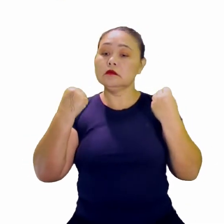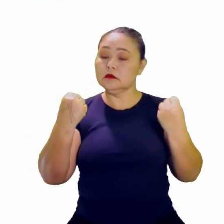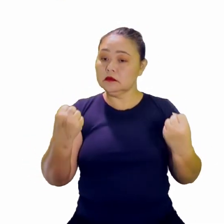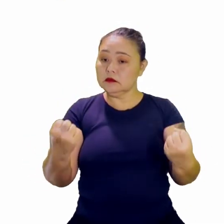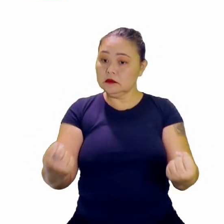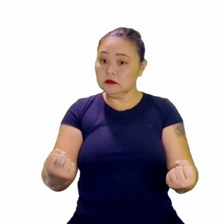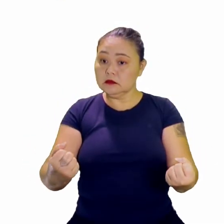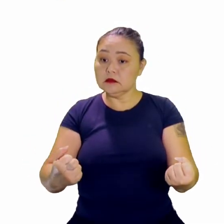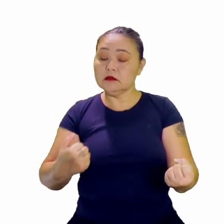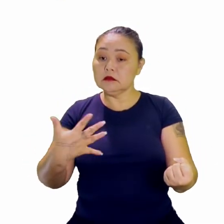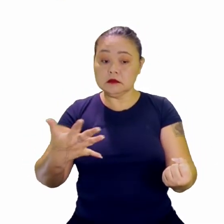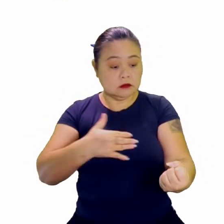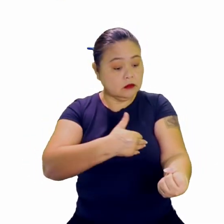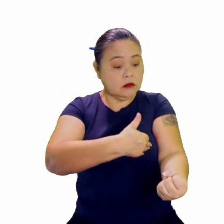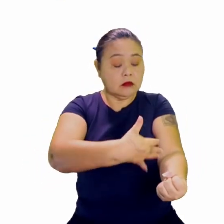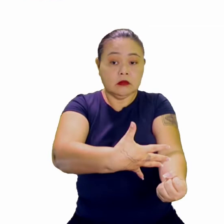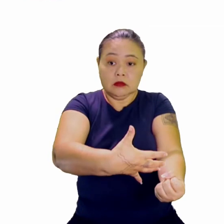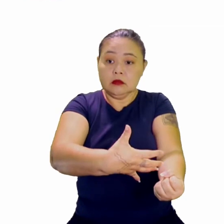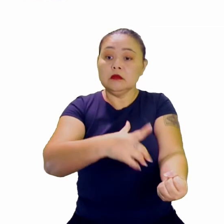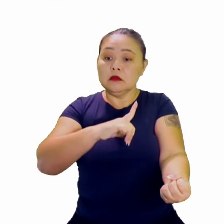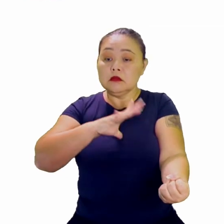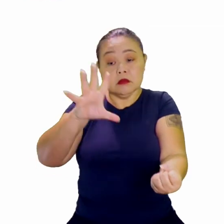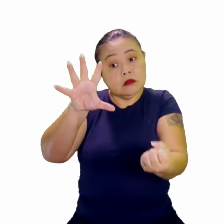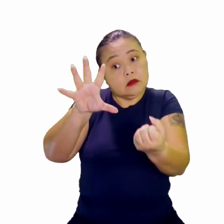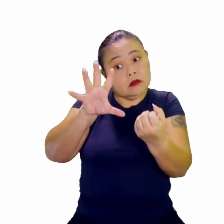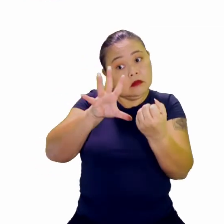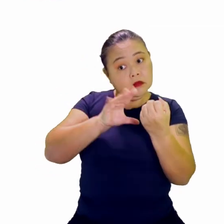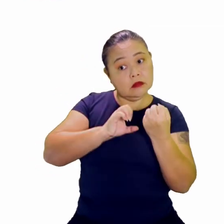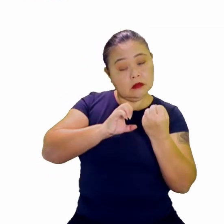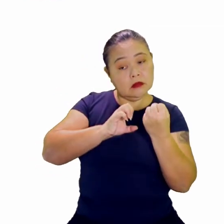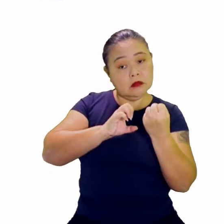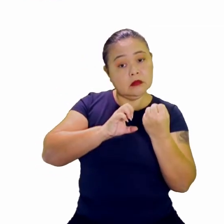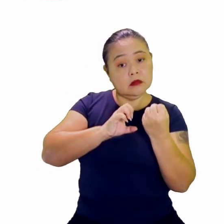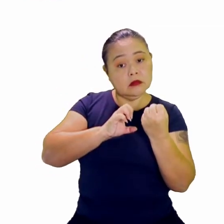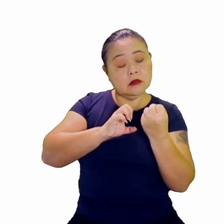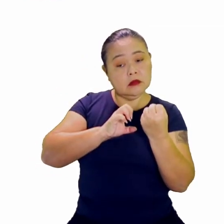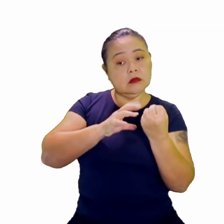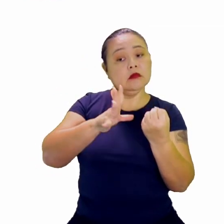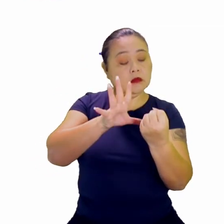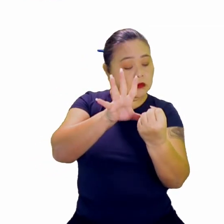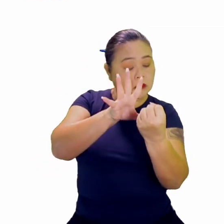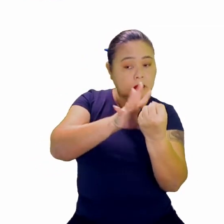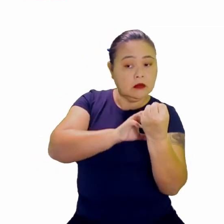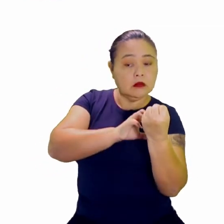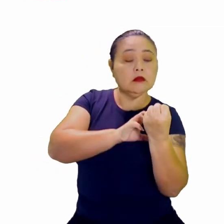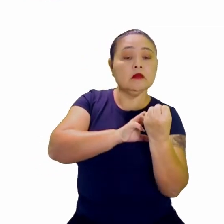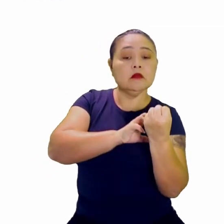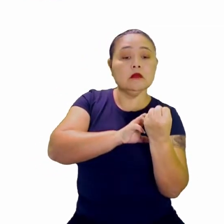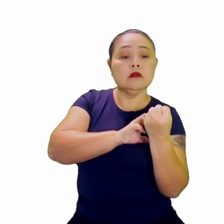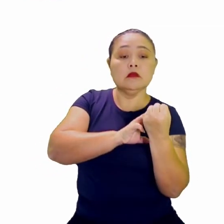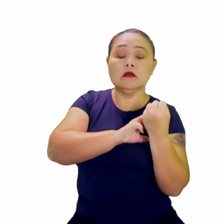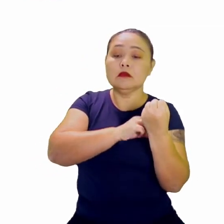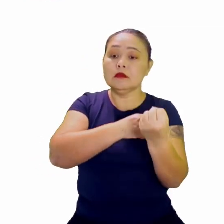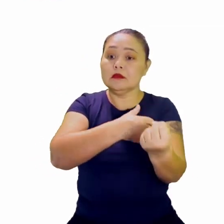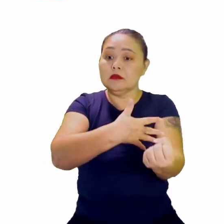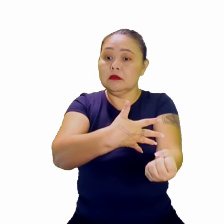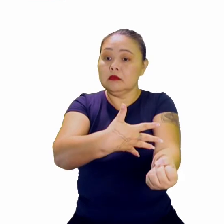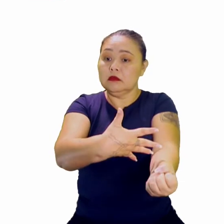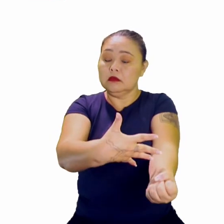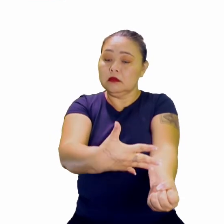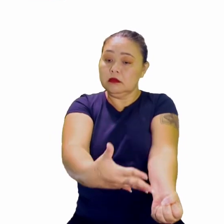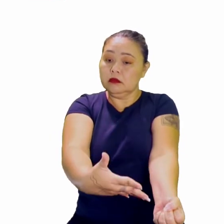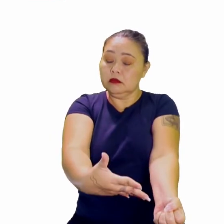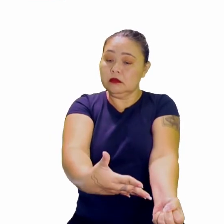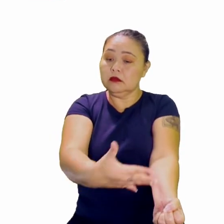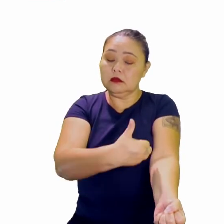excêntrica e a fase concêntrica, associando aqui o encurtamento na fase concêntrica e o alongamento